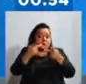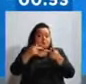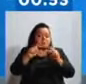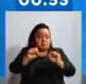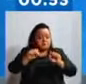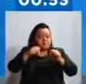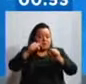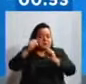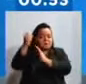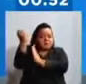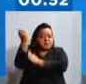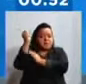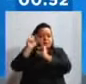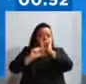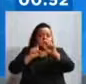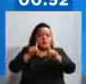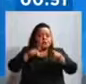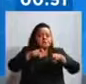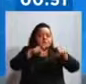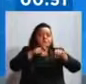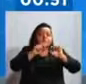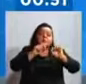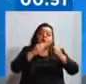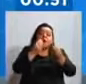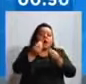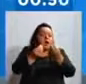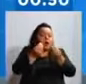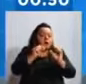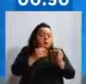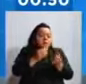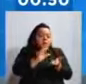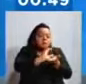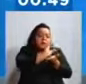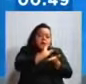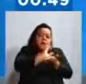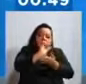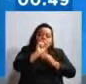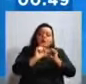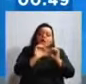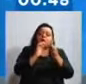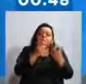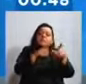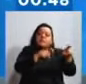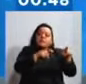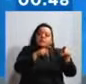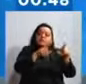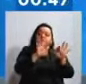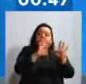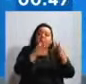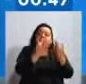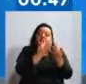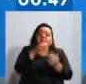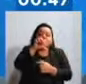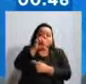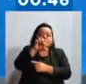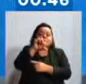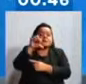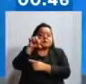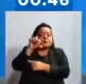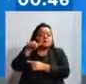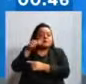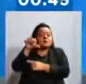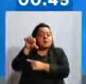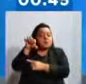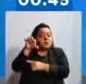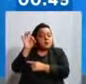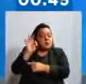a agricultura com... Primeiro, como é que nós vamos investir na agricultura familiar se 99,9% das